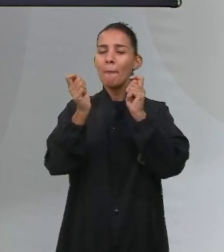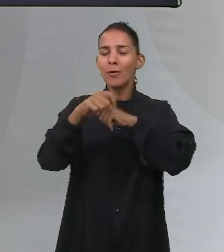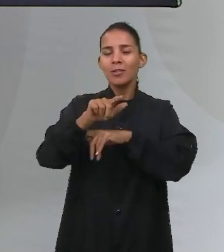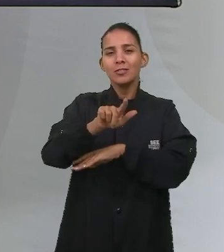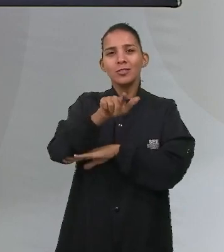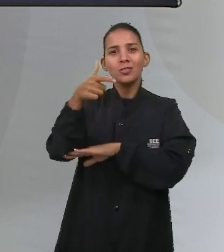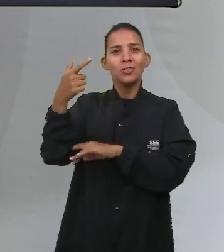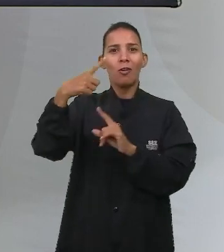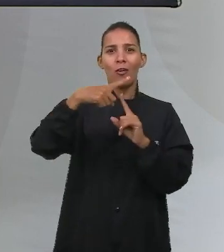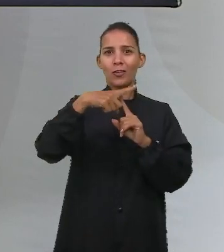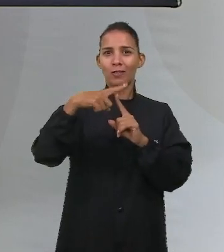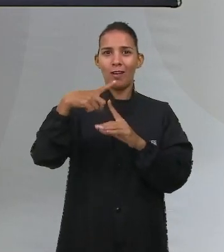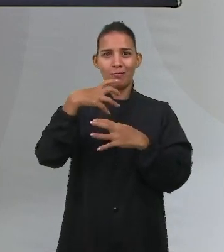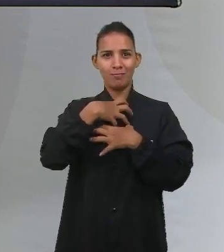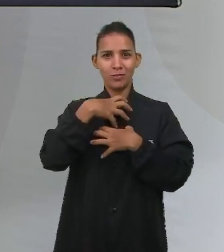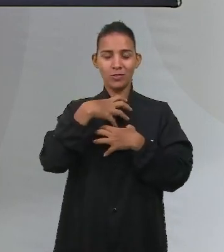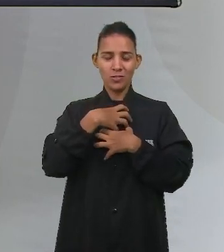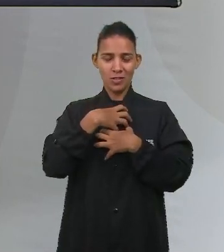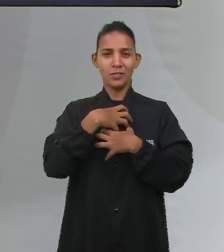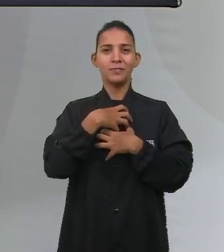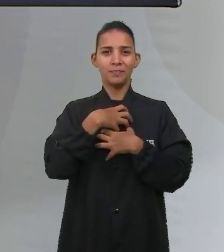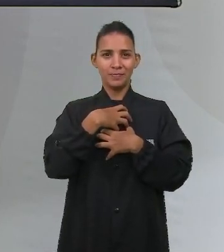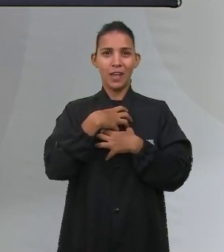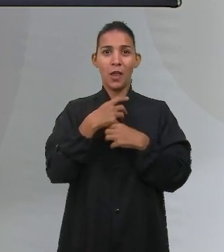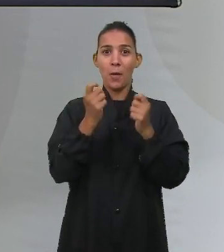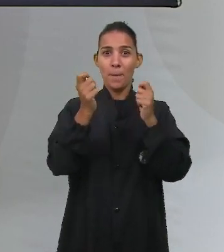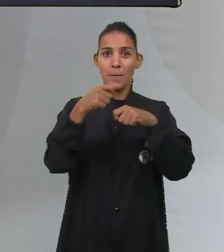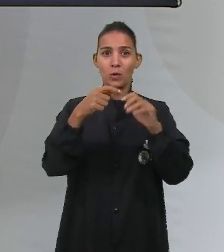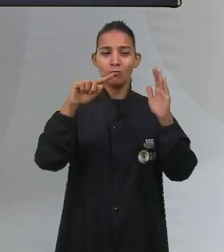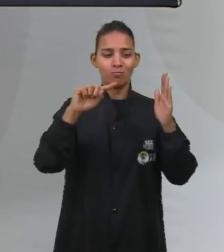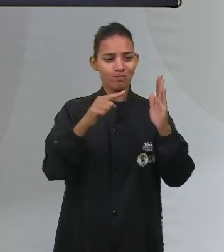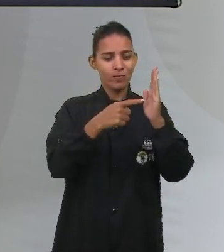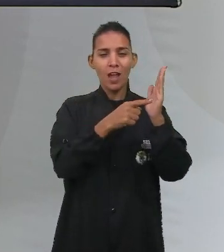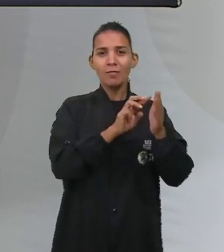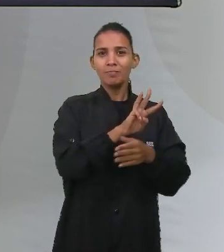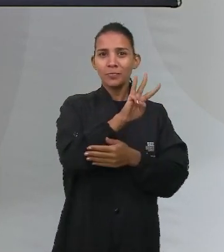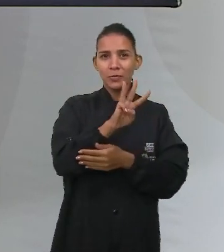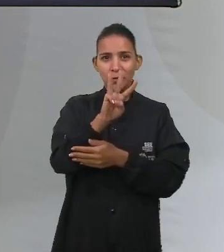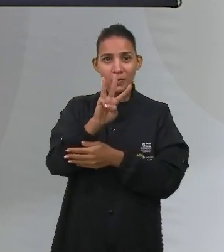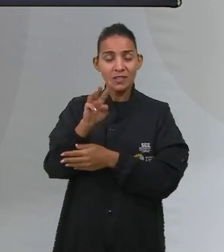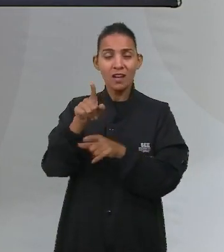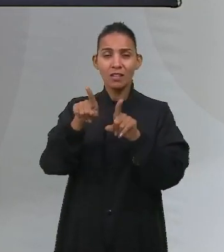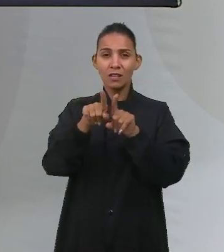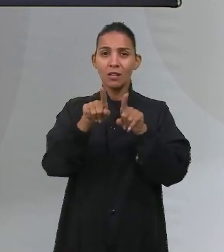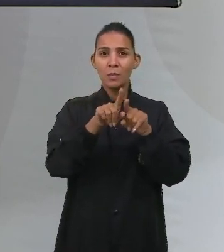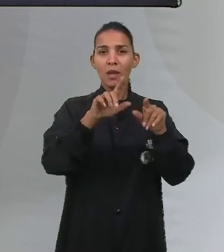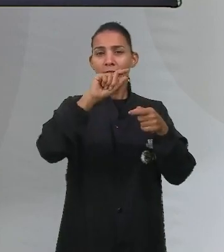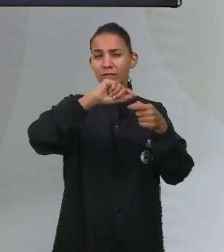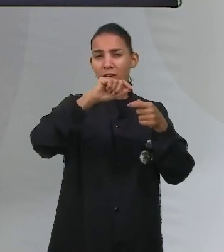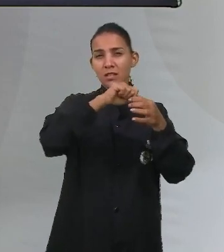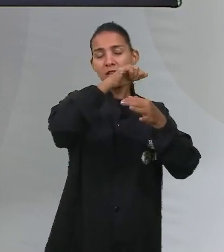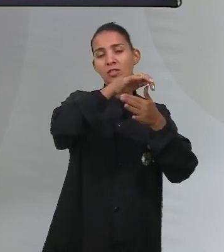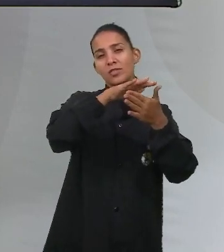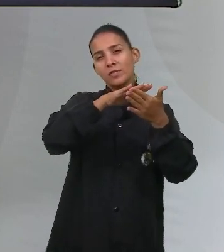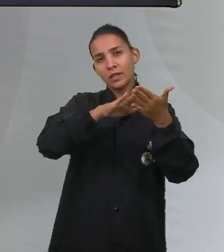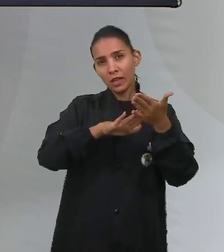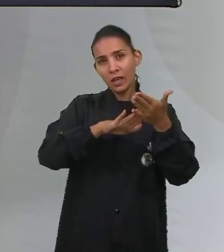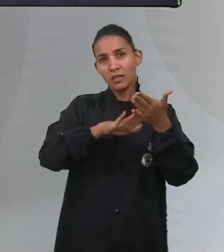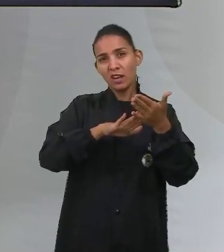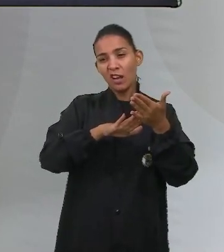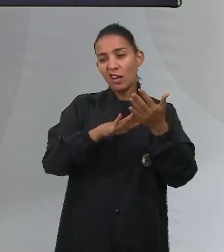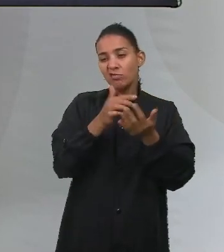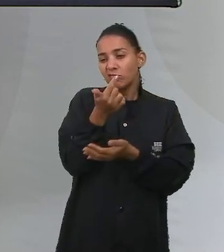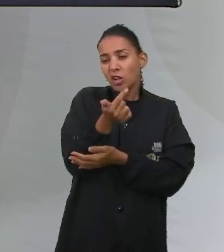dito e, inclusive, acessar e executar tarefas sem a necessidade do